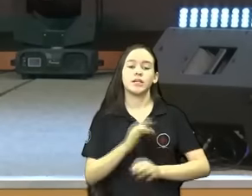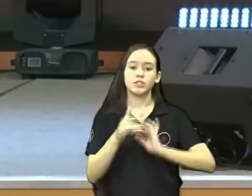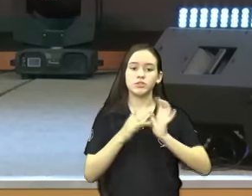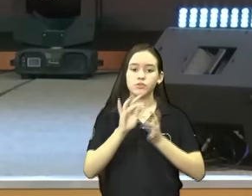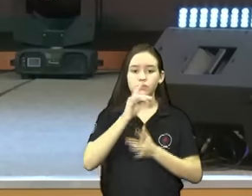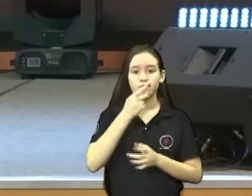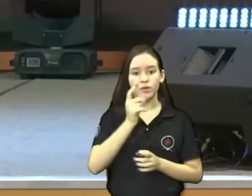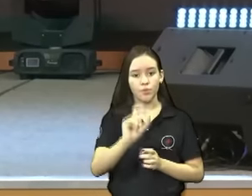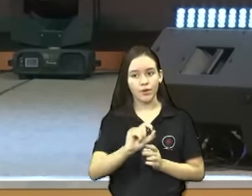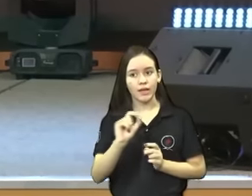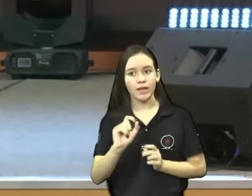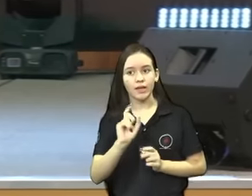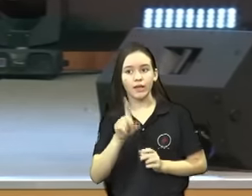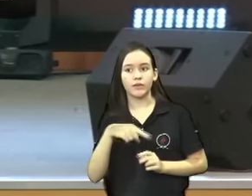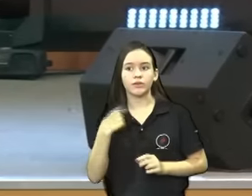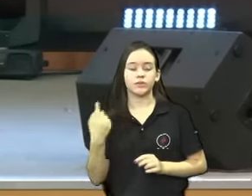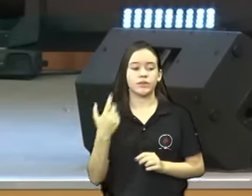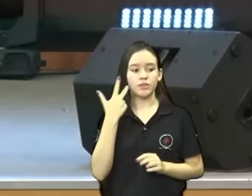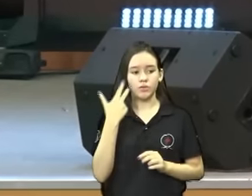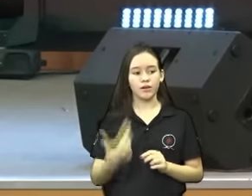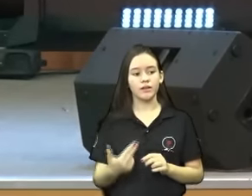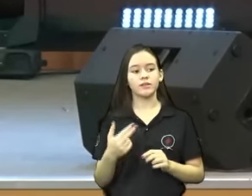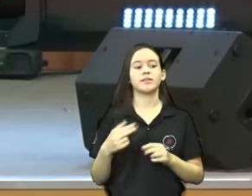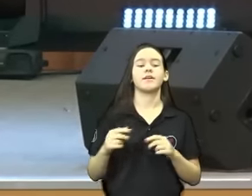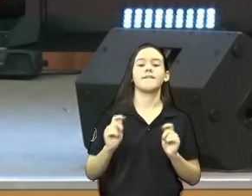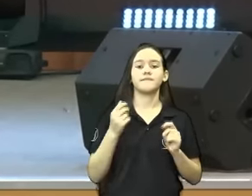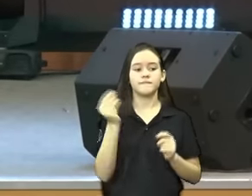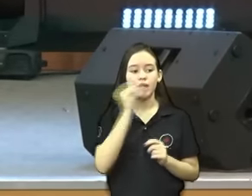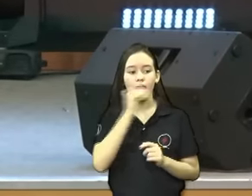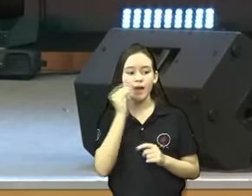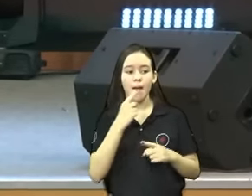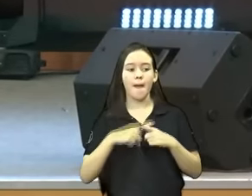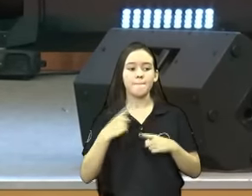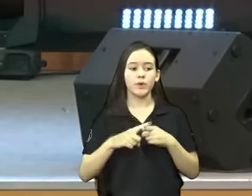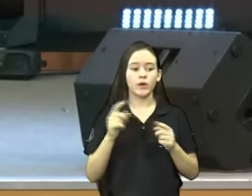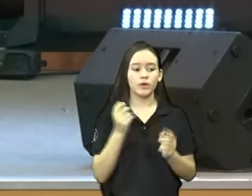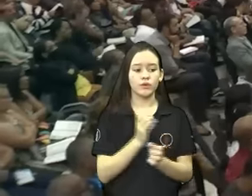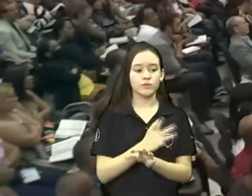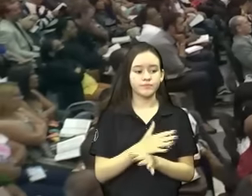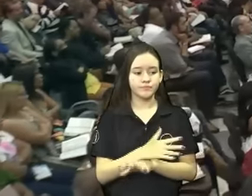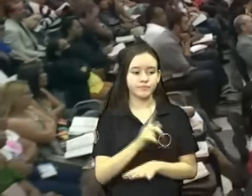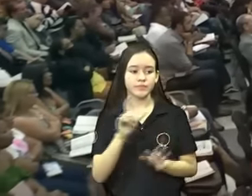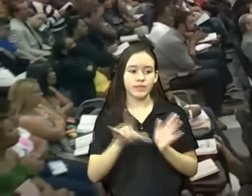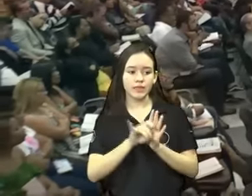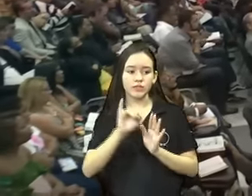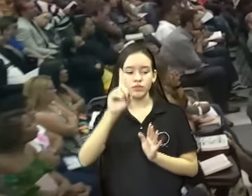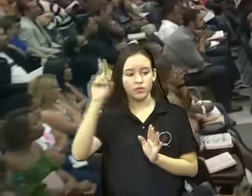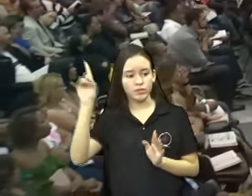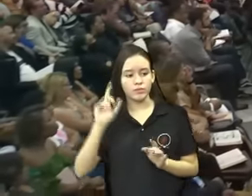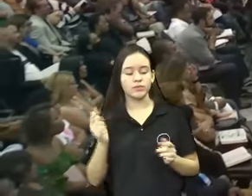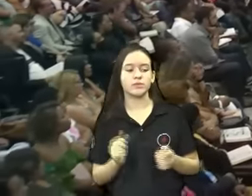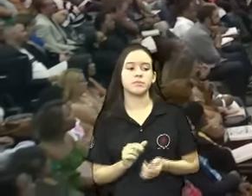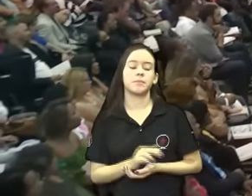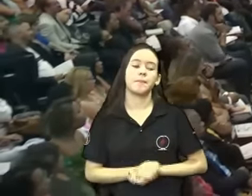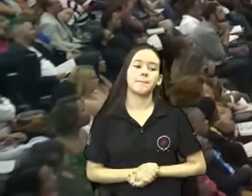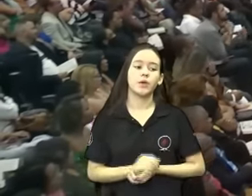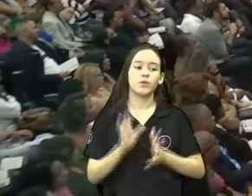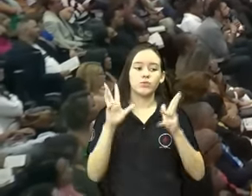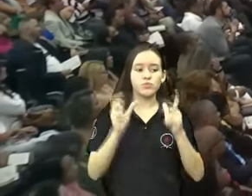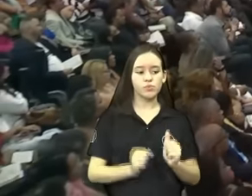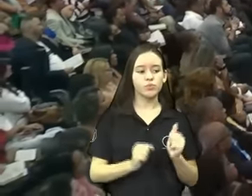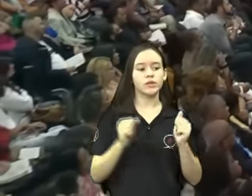falou que a nossa natureza é fraca é fraco é porque ela não está sujeita à lei de Deus então que é da natureza humana